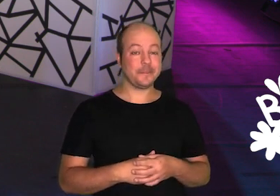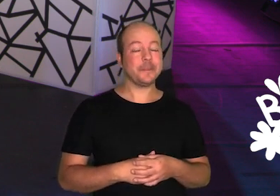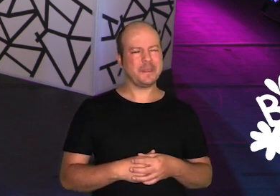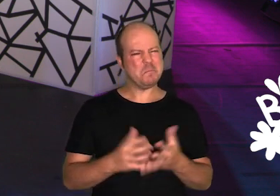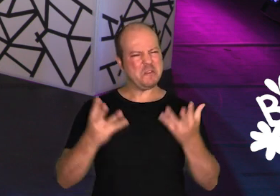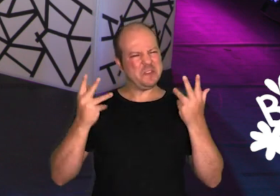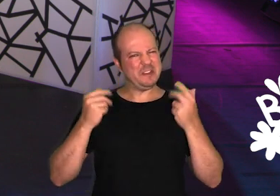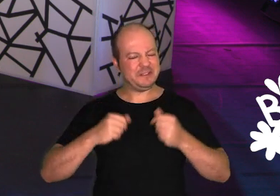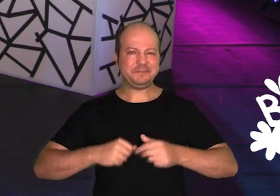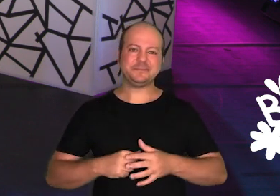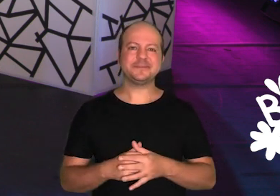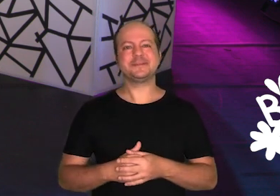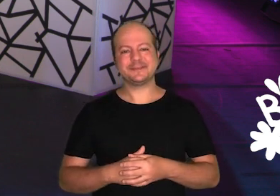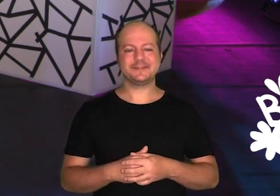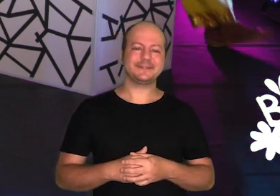Que maravilha.